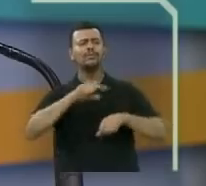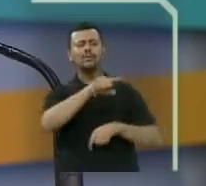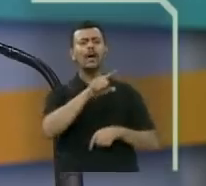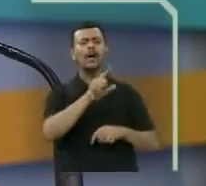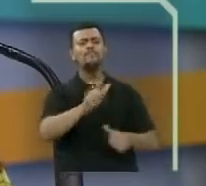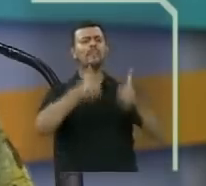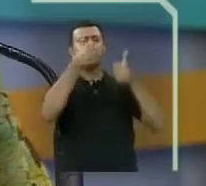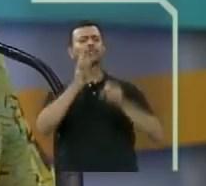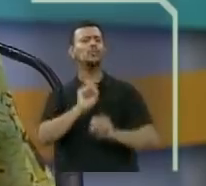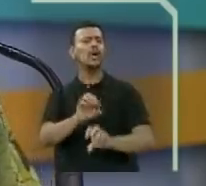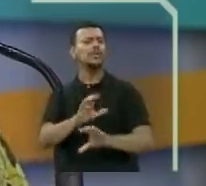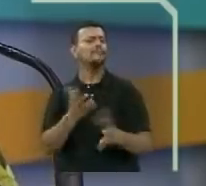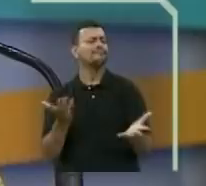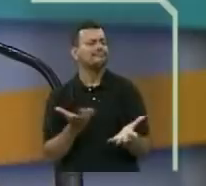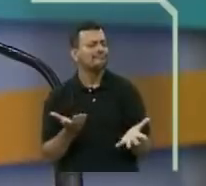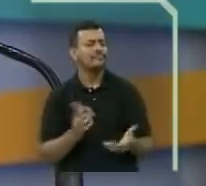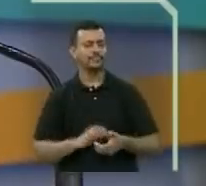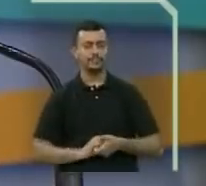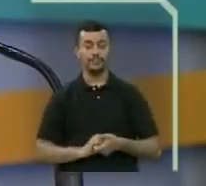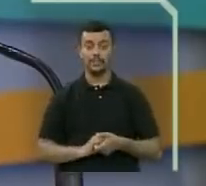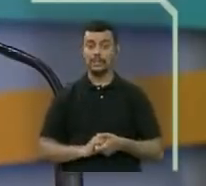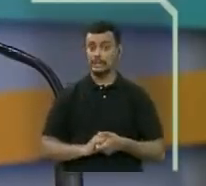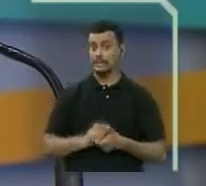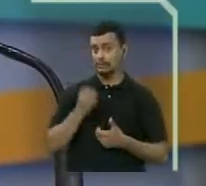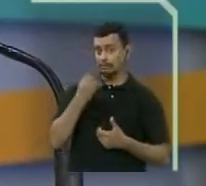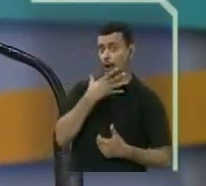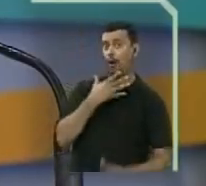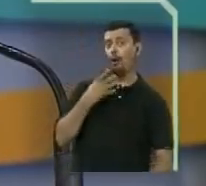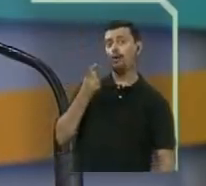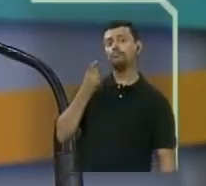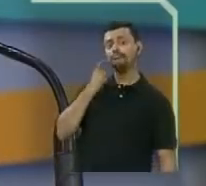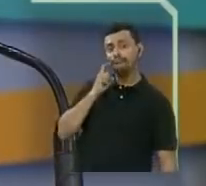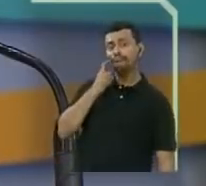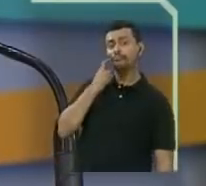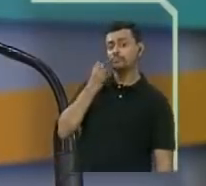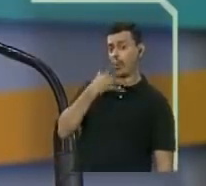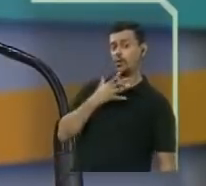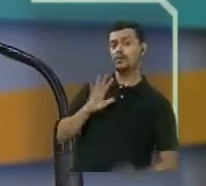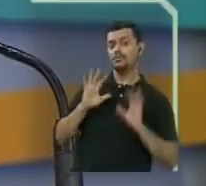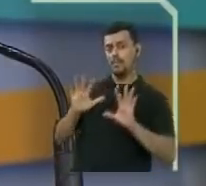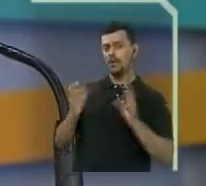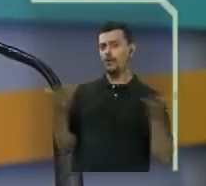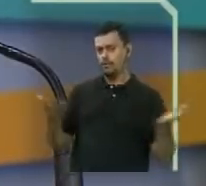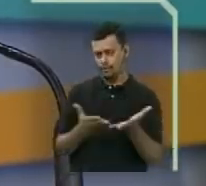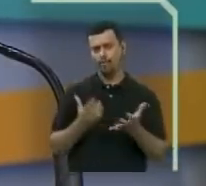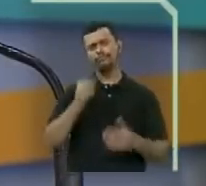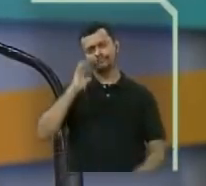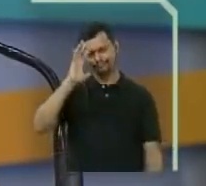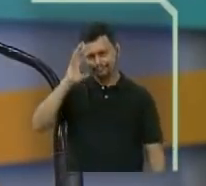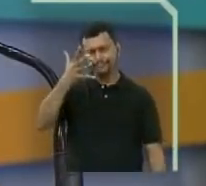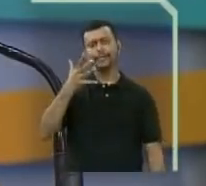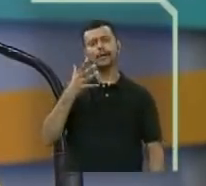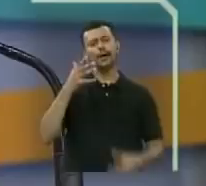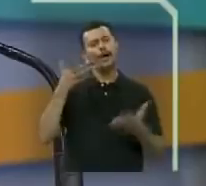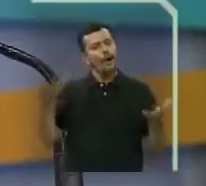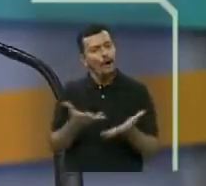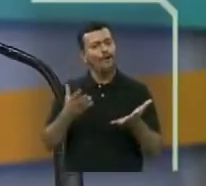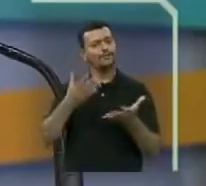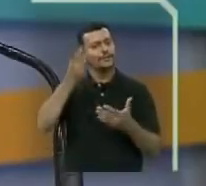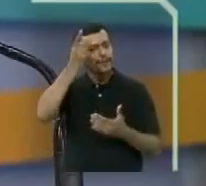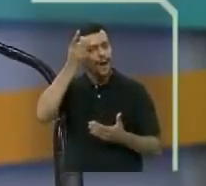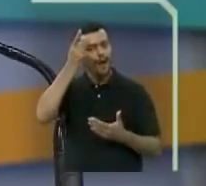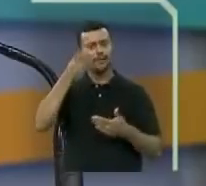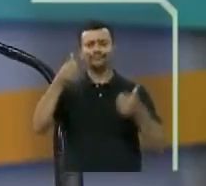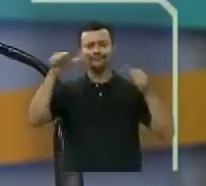Lizete. Bem, Rodrigo, sem dúvida nenhuma, a razão pelo qual São Paulo está tendo uma péssima